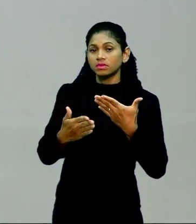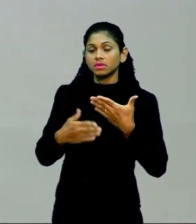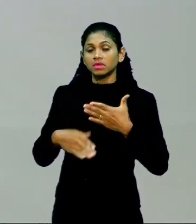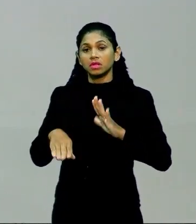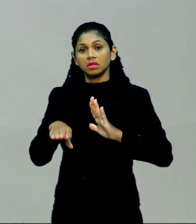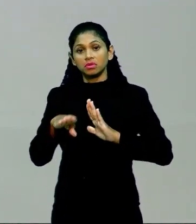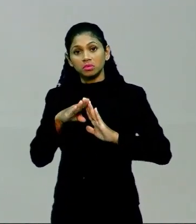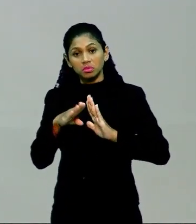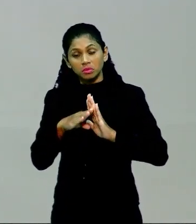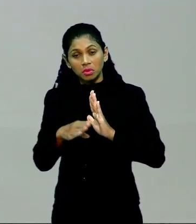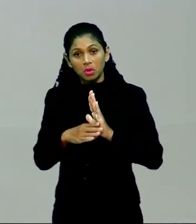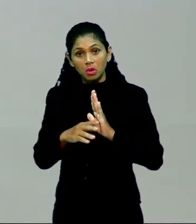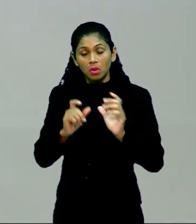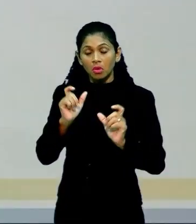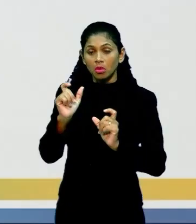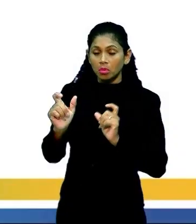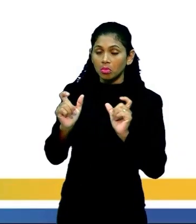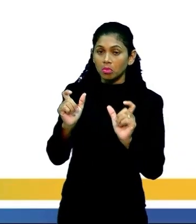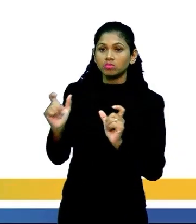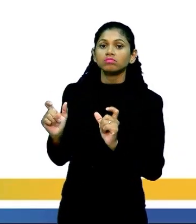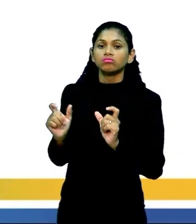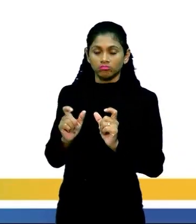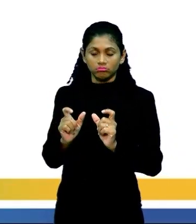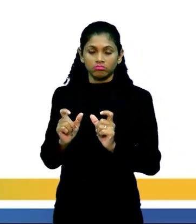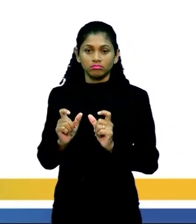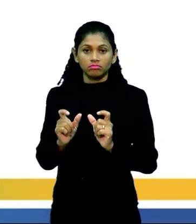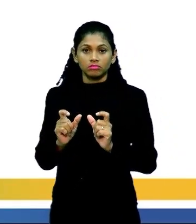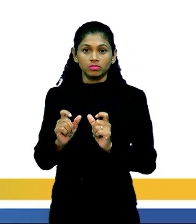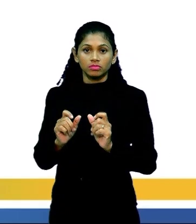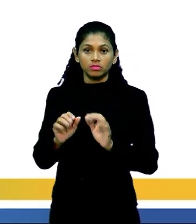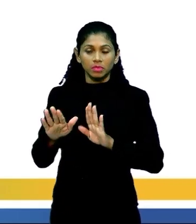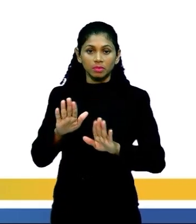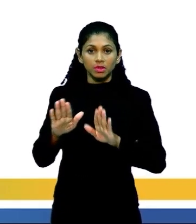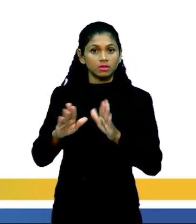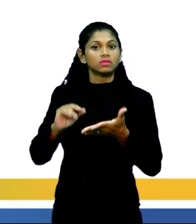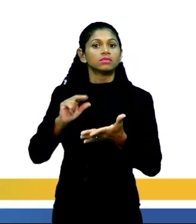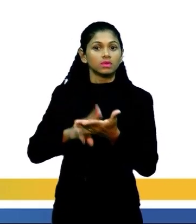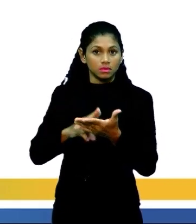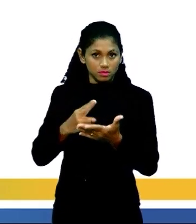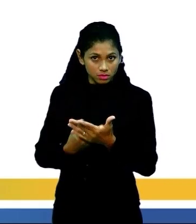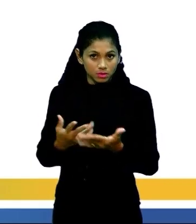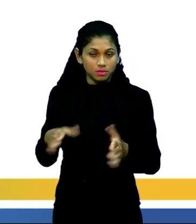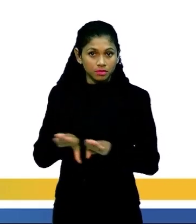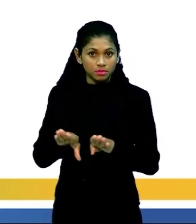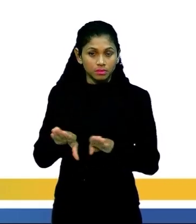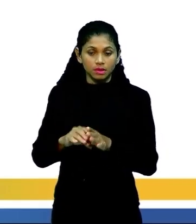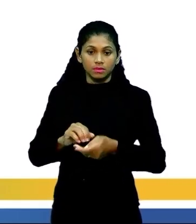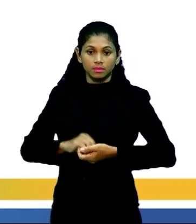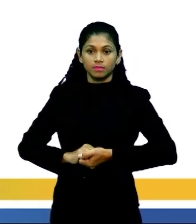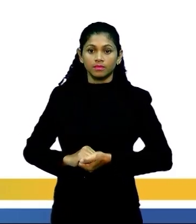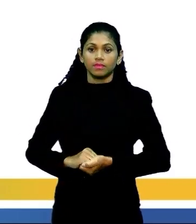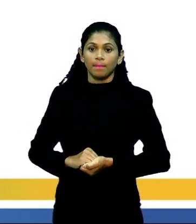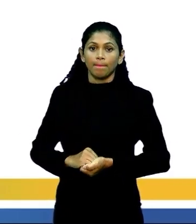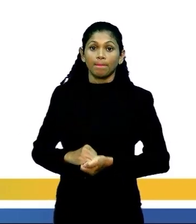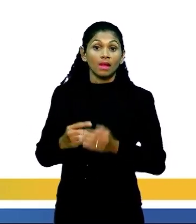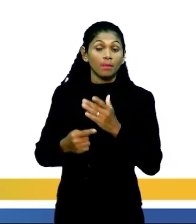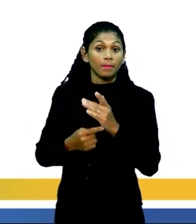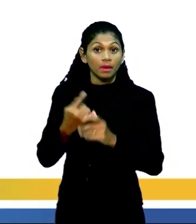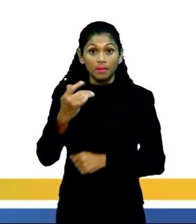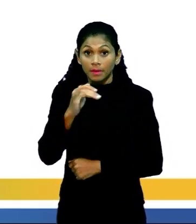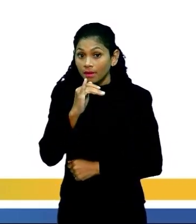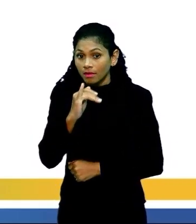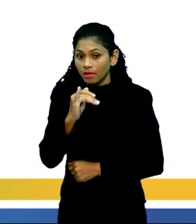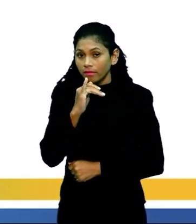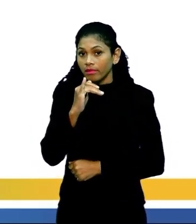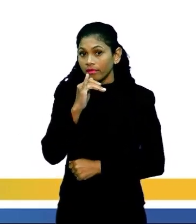a forma de como ele será traduzido, ok? Vamos ver o primeiro exemplo a